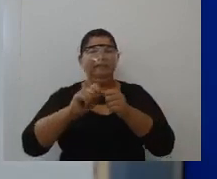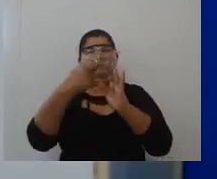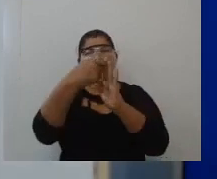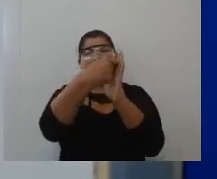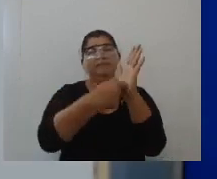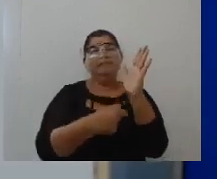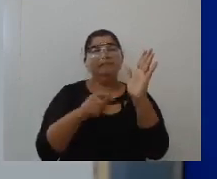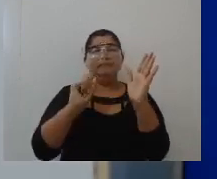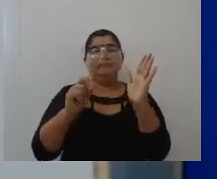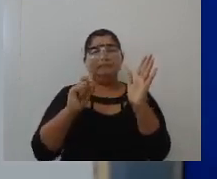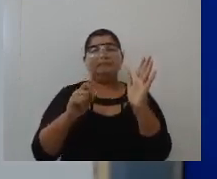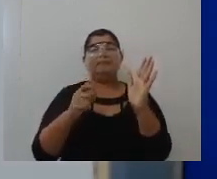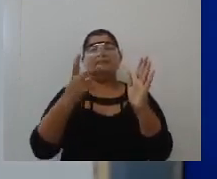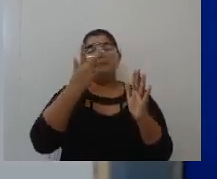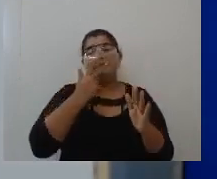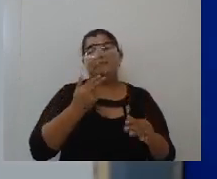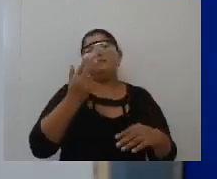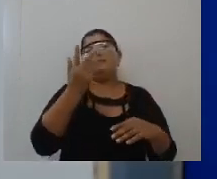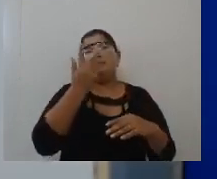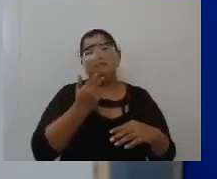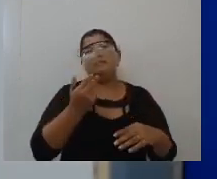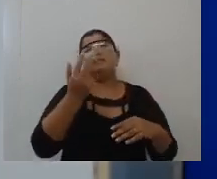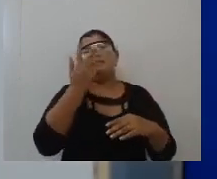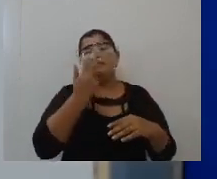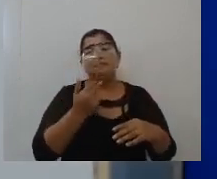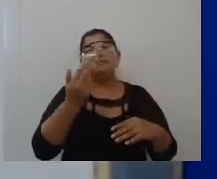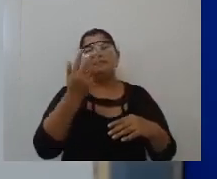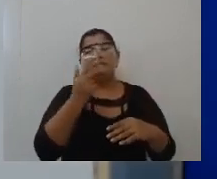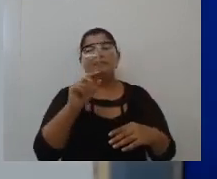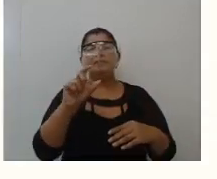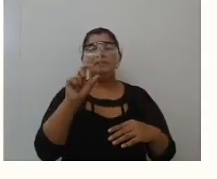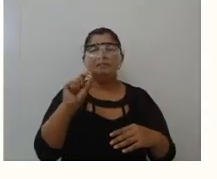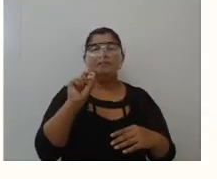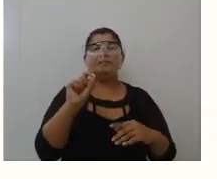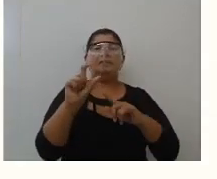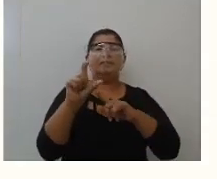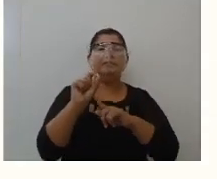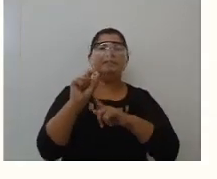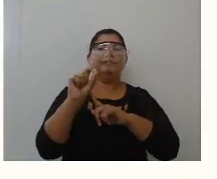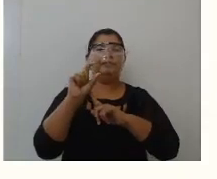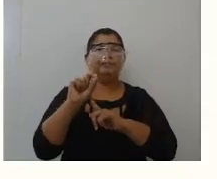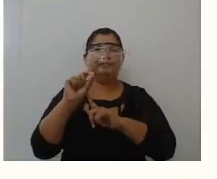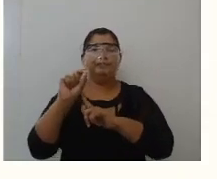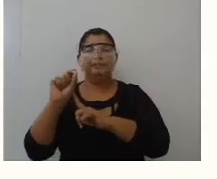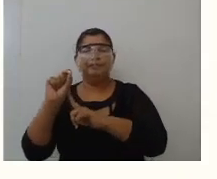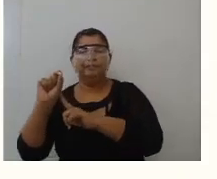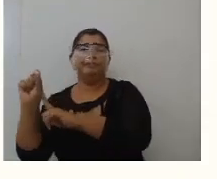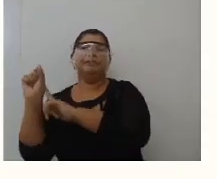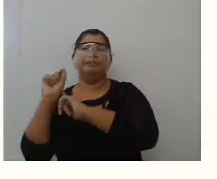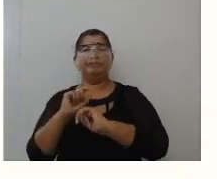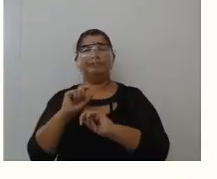redação. A gente repete muitas vezes o que na redação. É o famoso